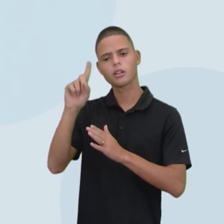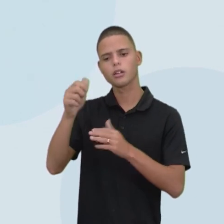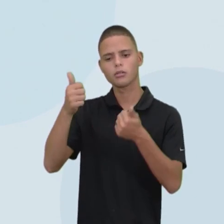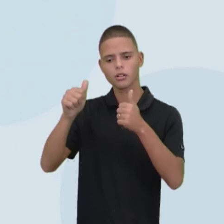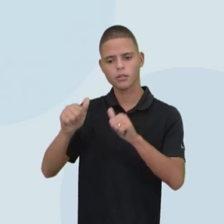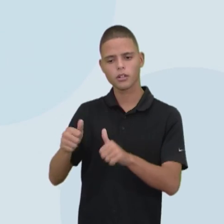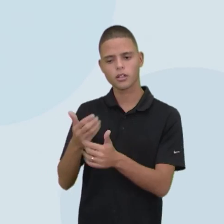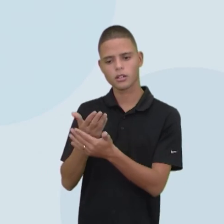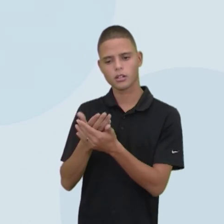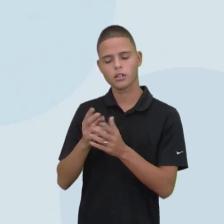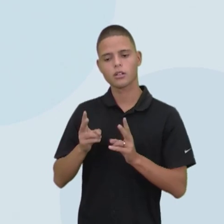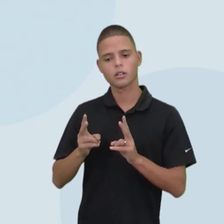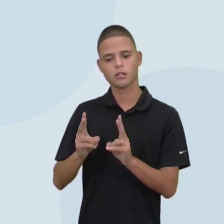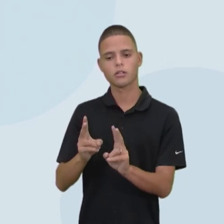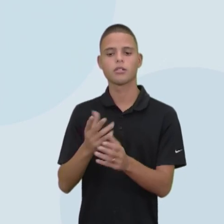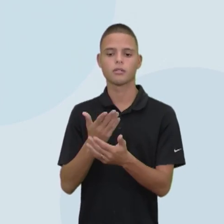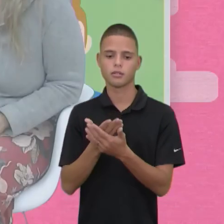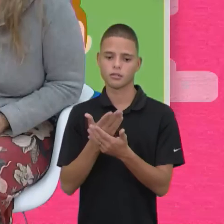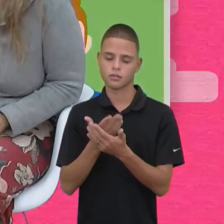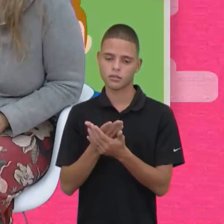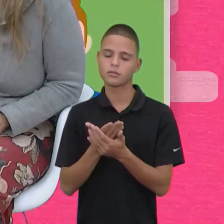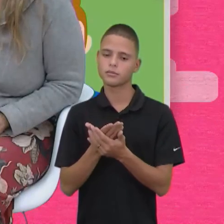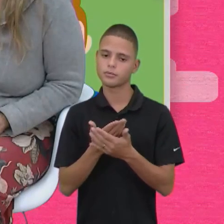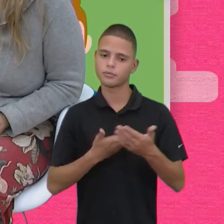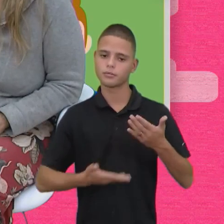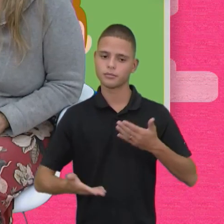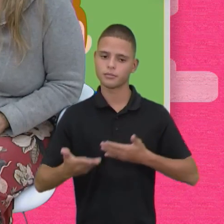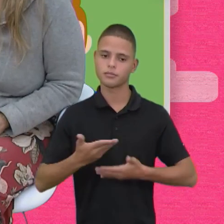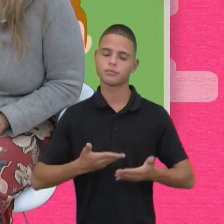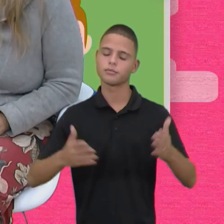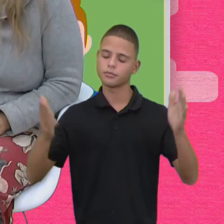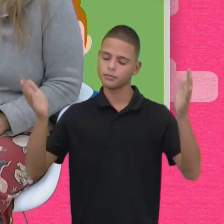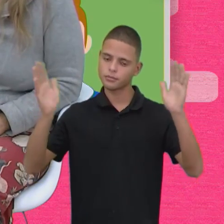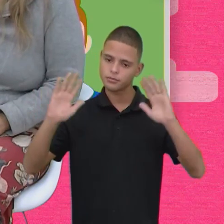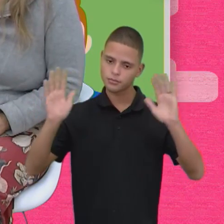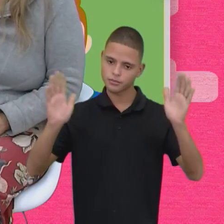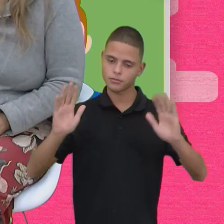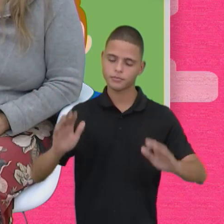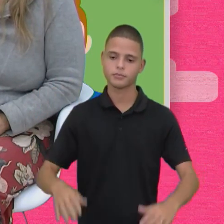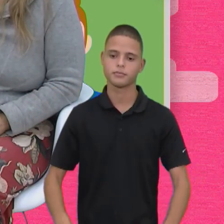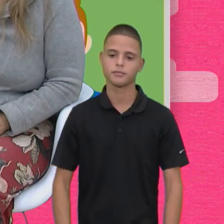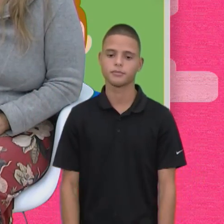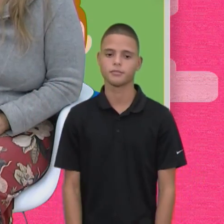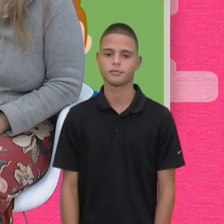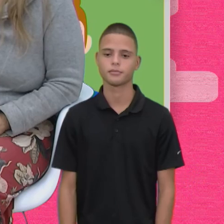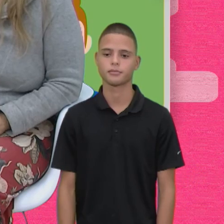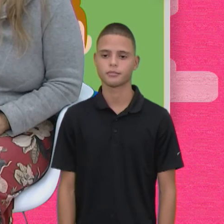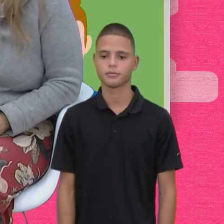possa sempre construir uma aula mais interessante e interativa para vocês. Até a próxima, turma. Tchau, tchau.